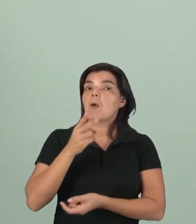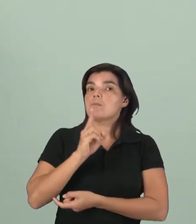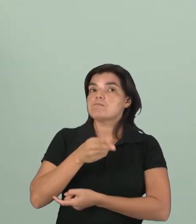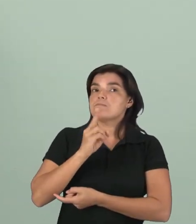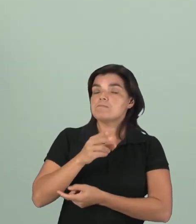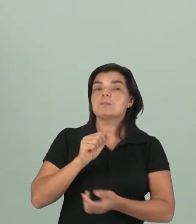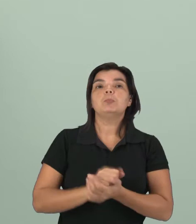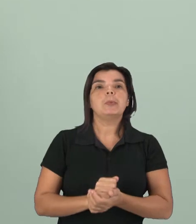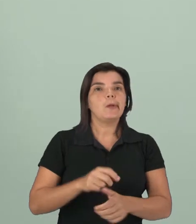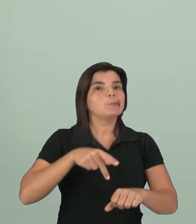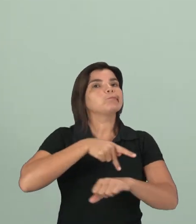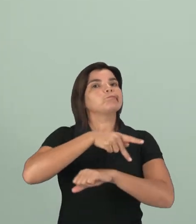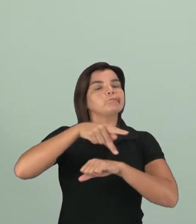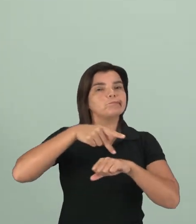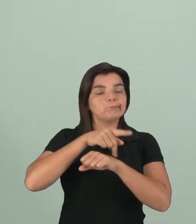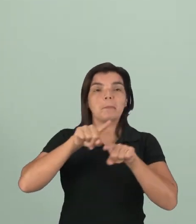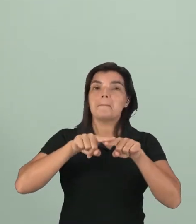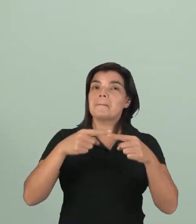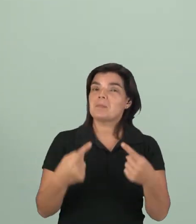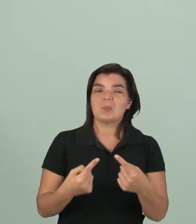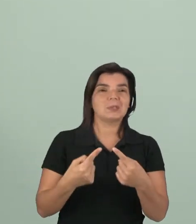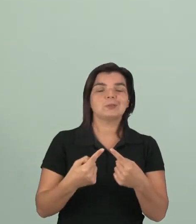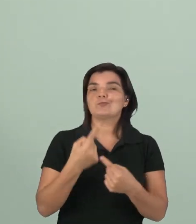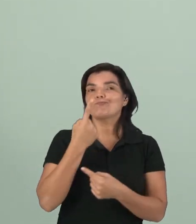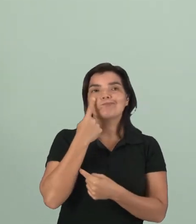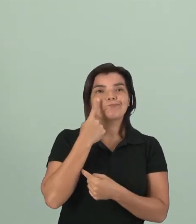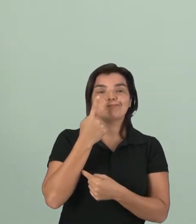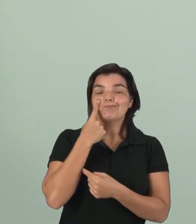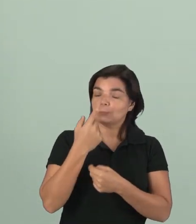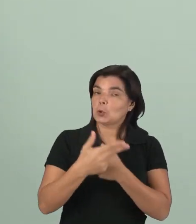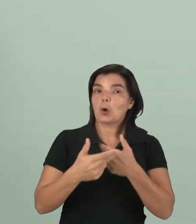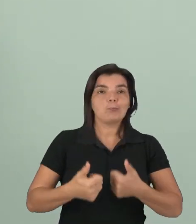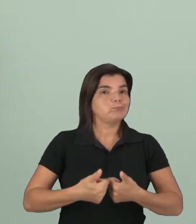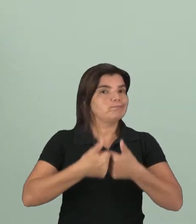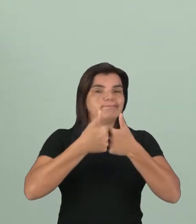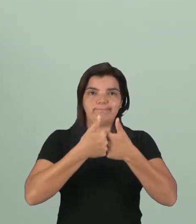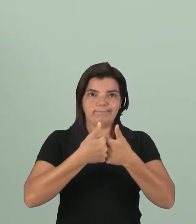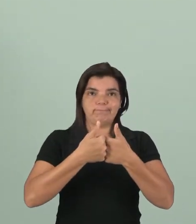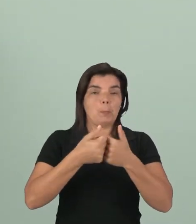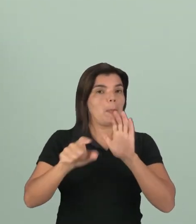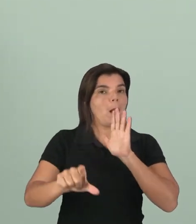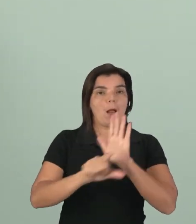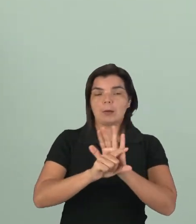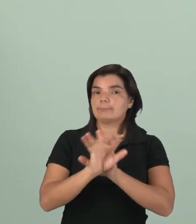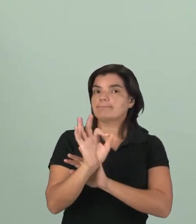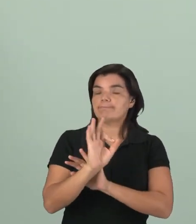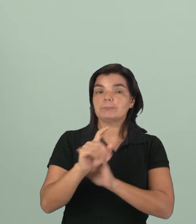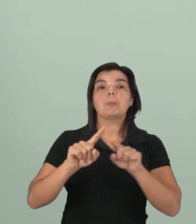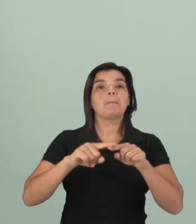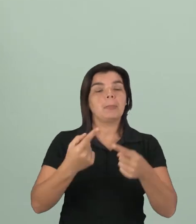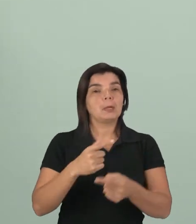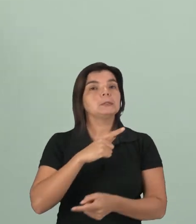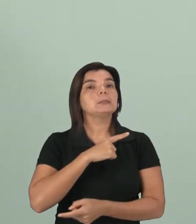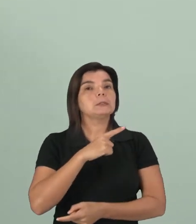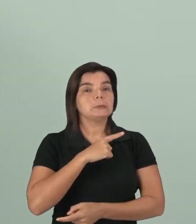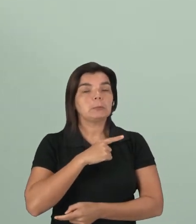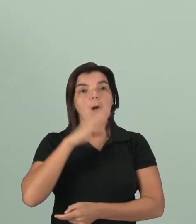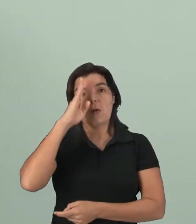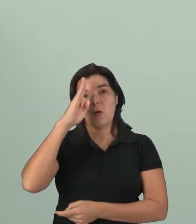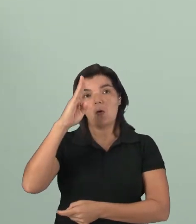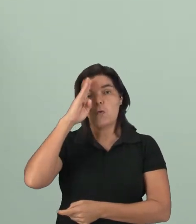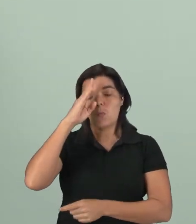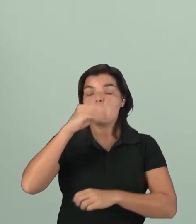sendo patriarcal, mas não é visto como algo positivo pelas leis. Então nós temos aí as